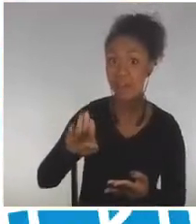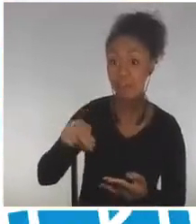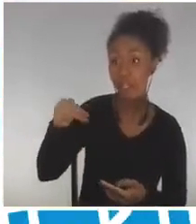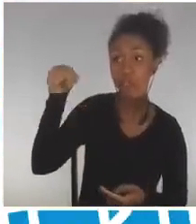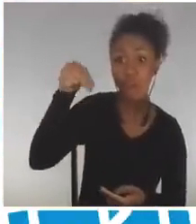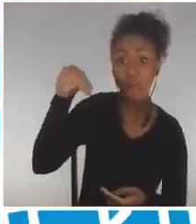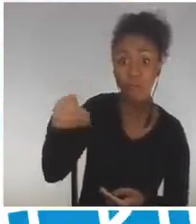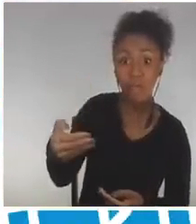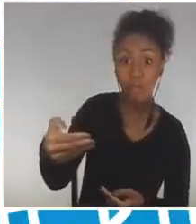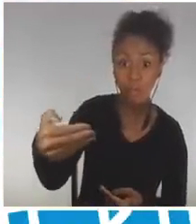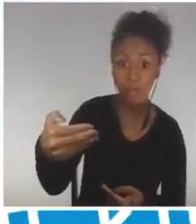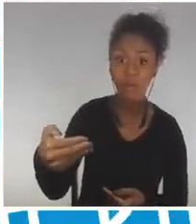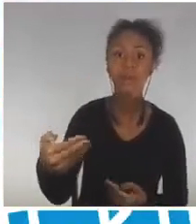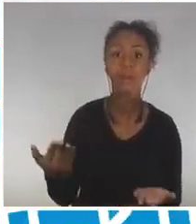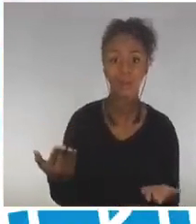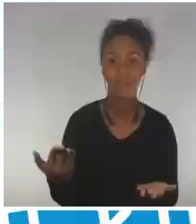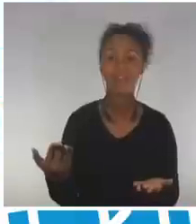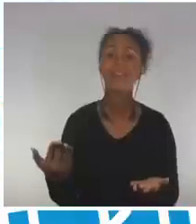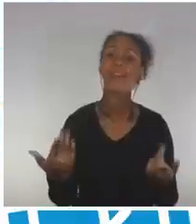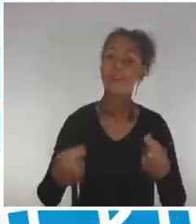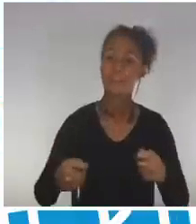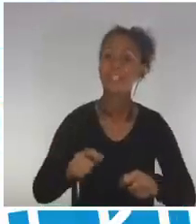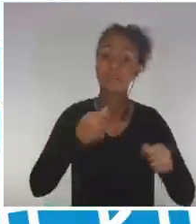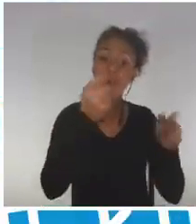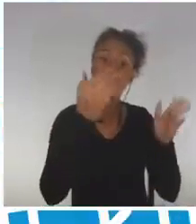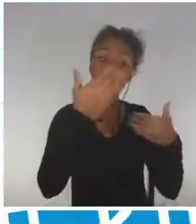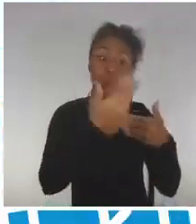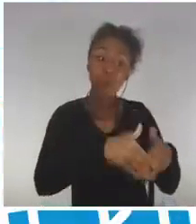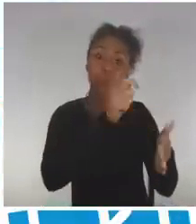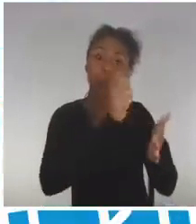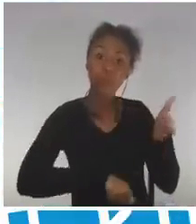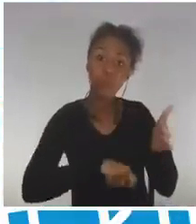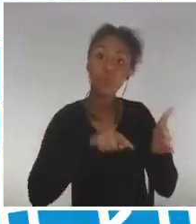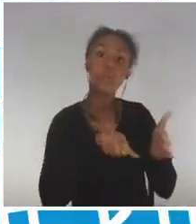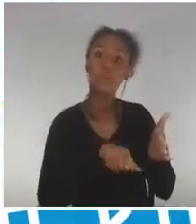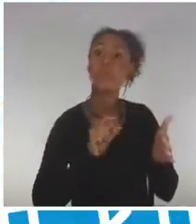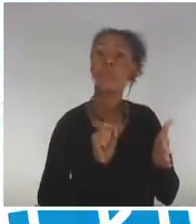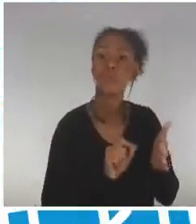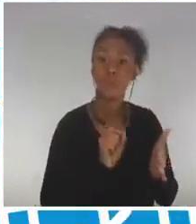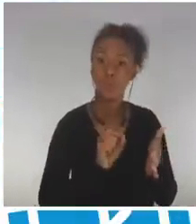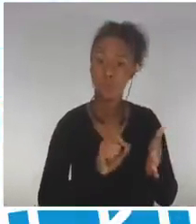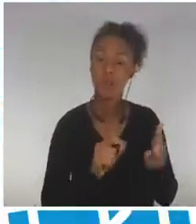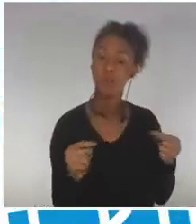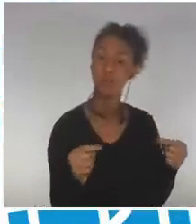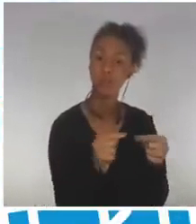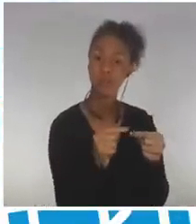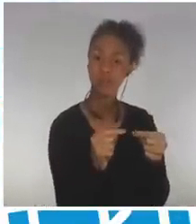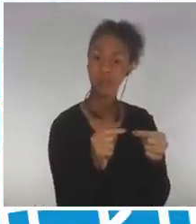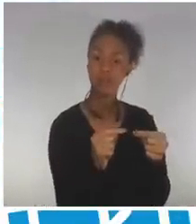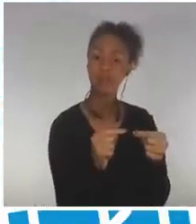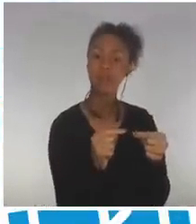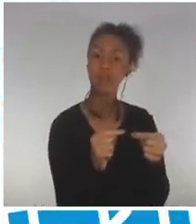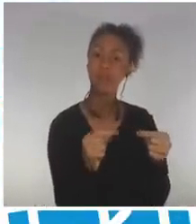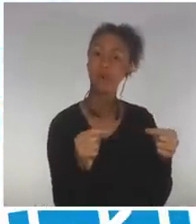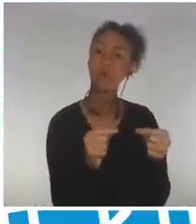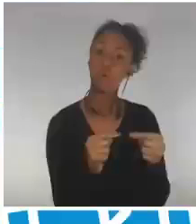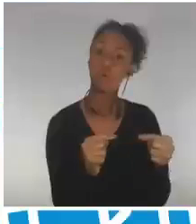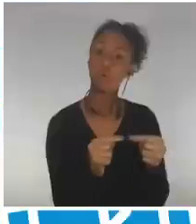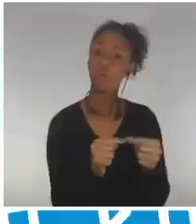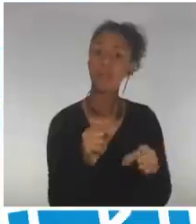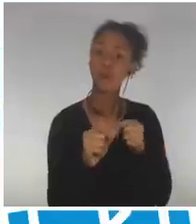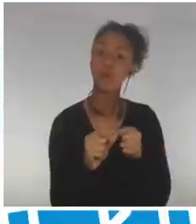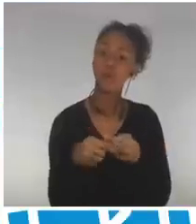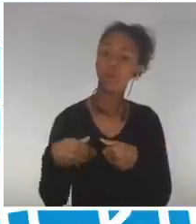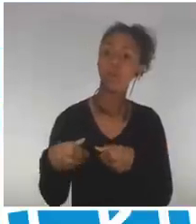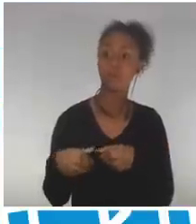esse contrato obrigatoriamente deverá ser alinhado à trajetória do SAEB